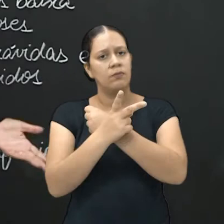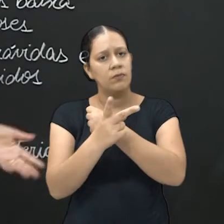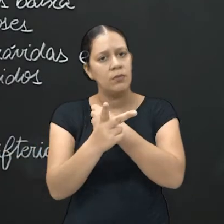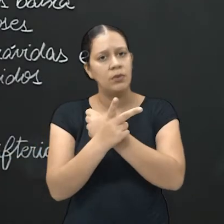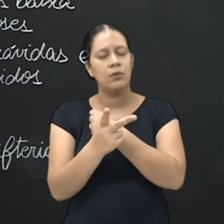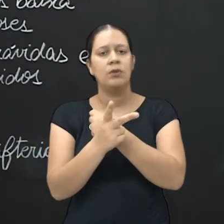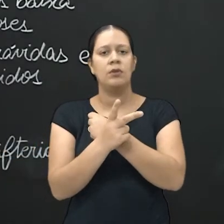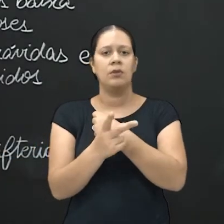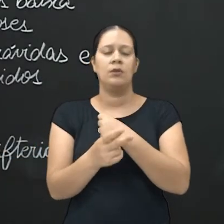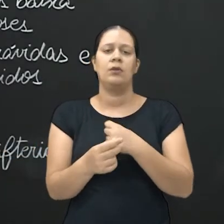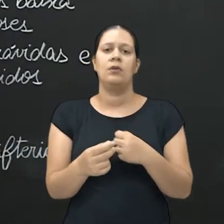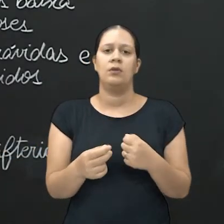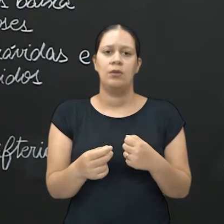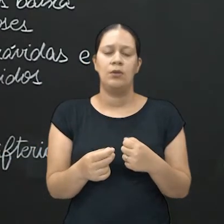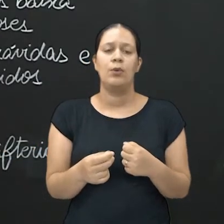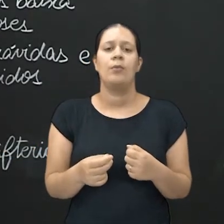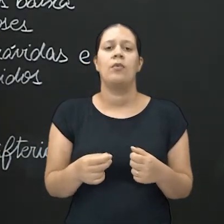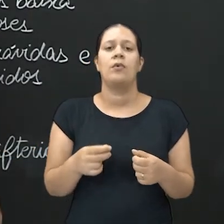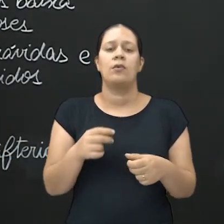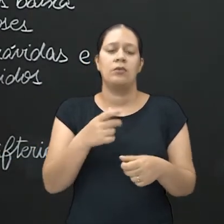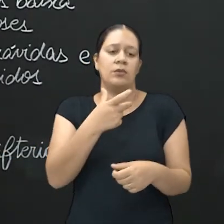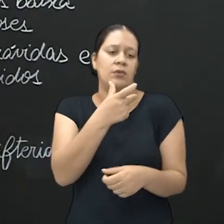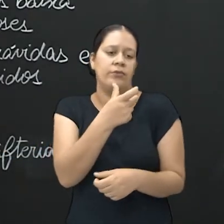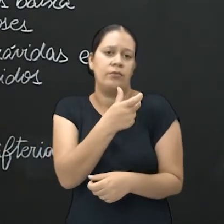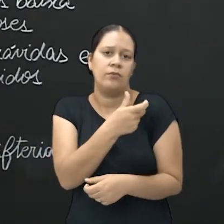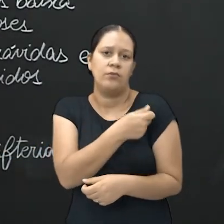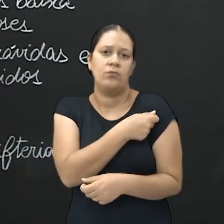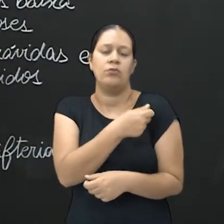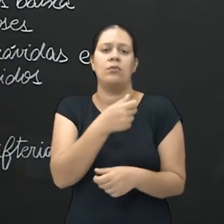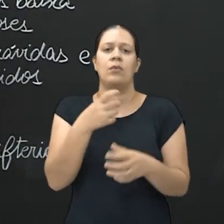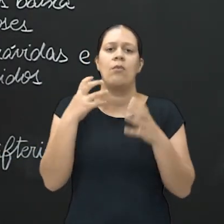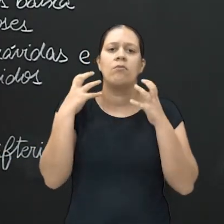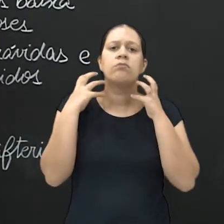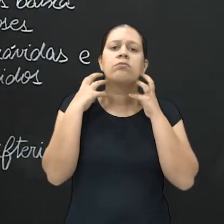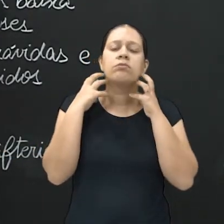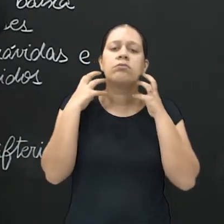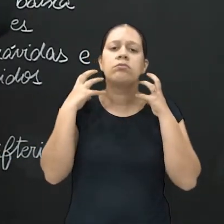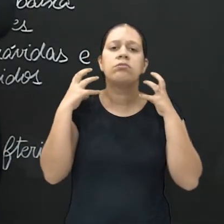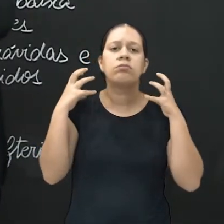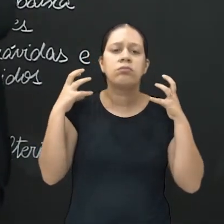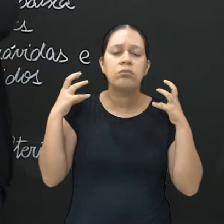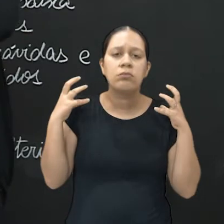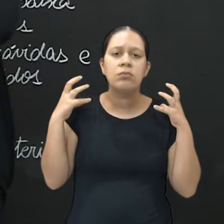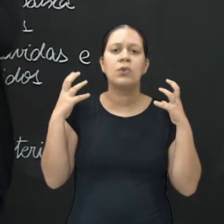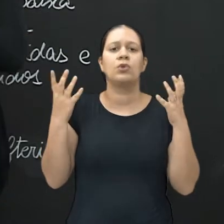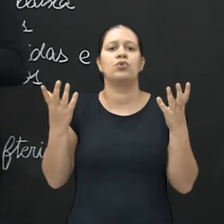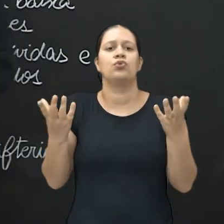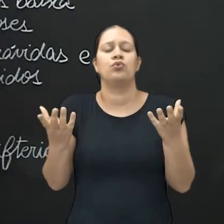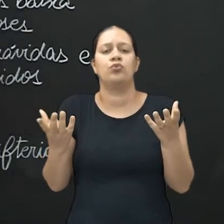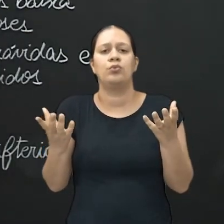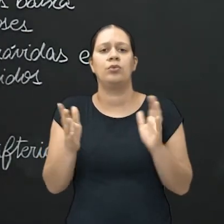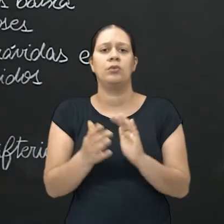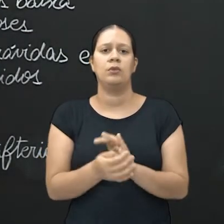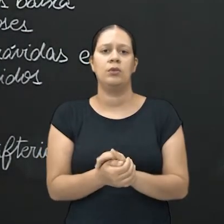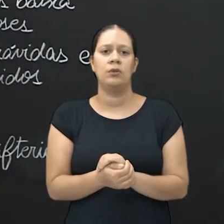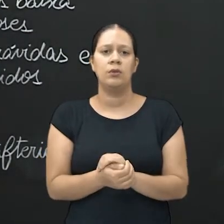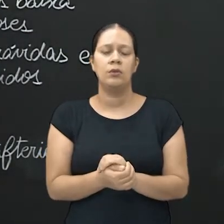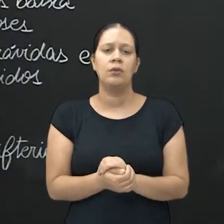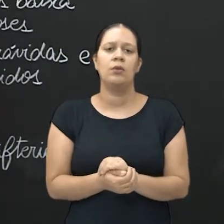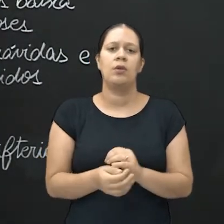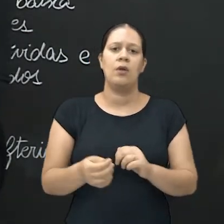vacina que possui aí um vírus atenuado, listei para você. A cachumba, né, que vai afetar aqui a nossa glândula salivar,